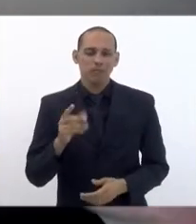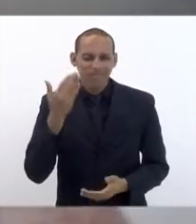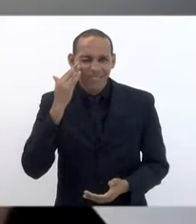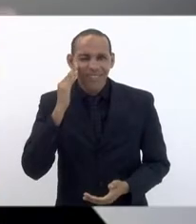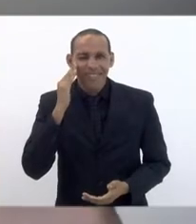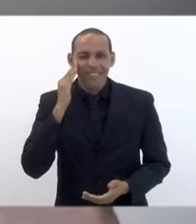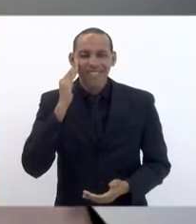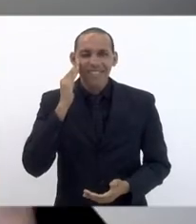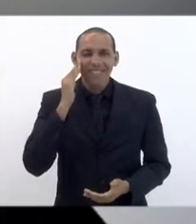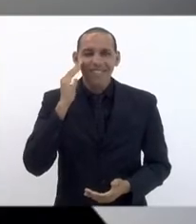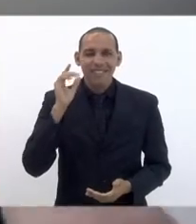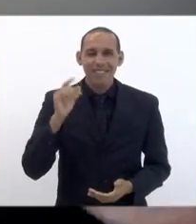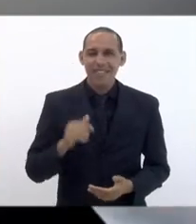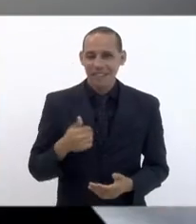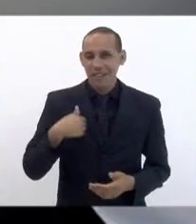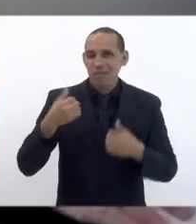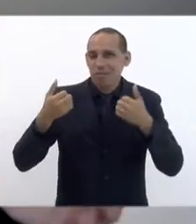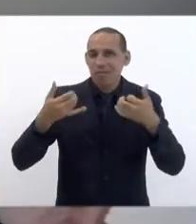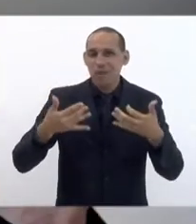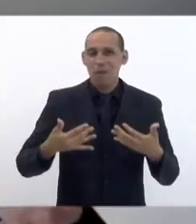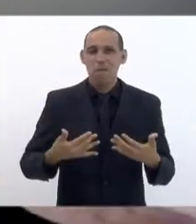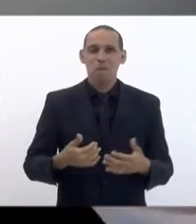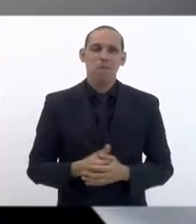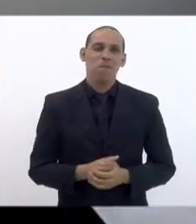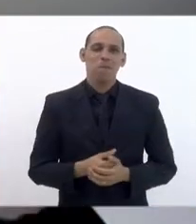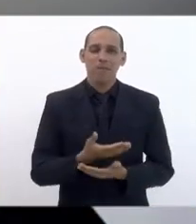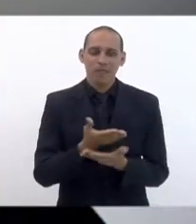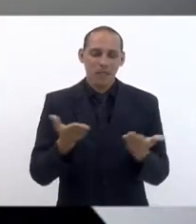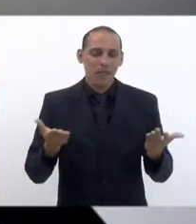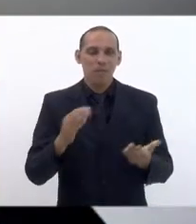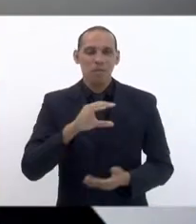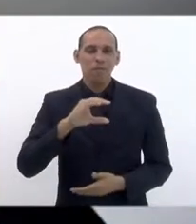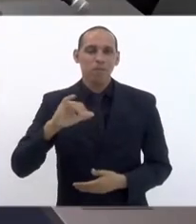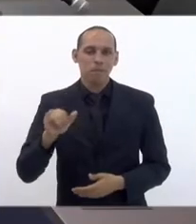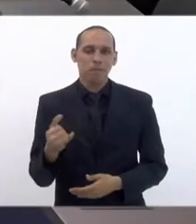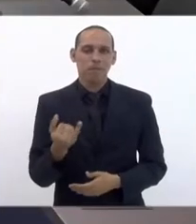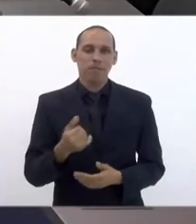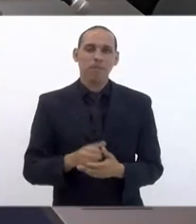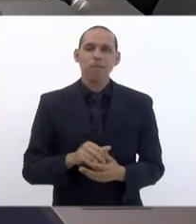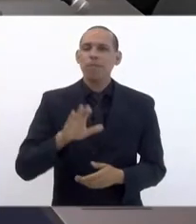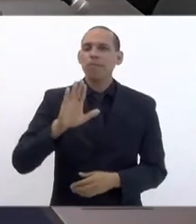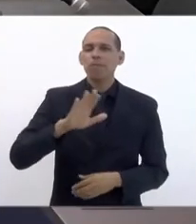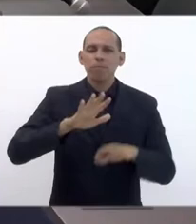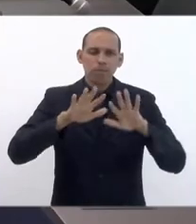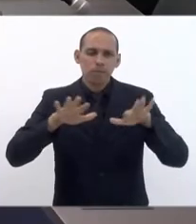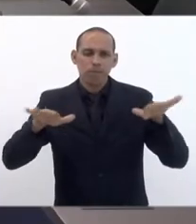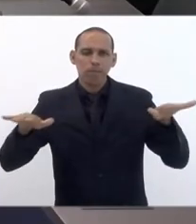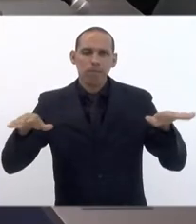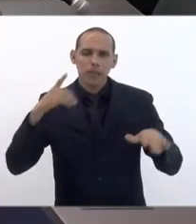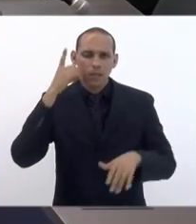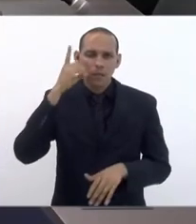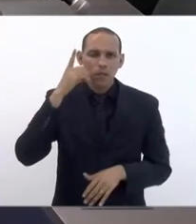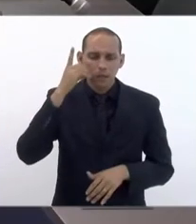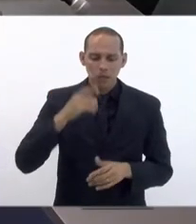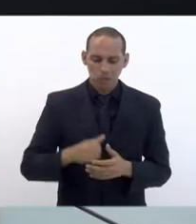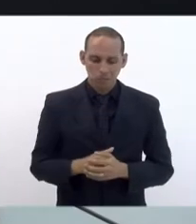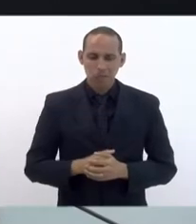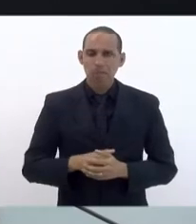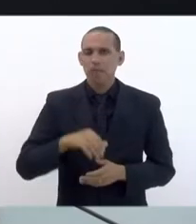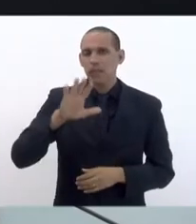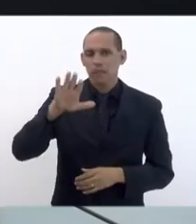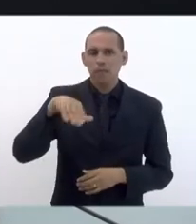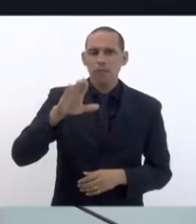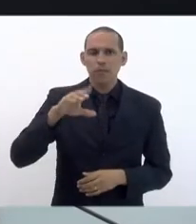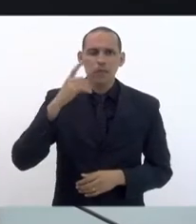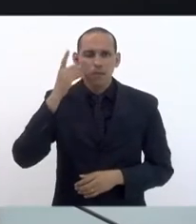eu estou falando, é a ponderação que eu estou fazendo com meus colegas da CCJ. Senhores deputados, deputado